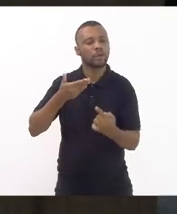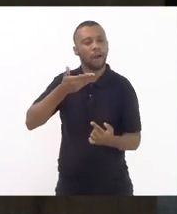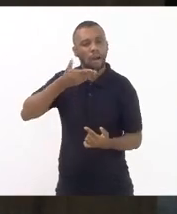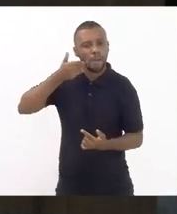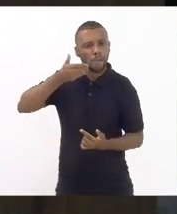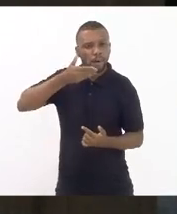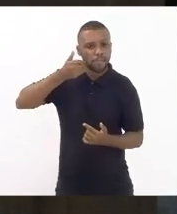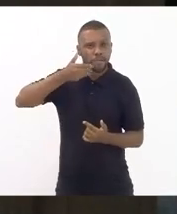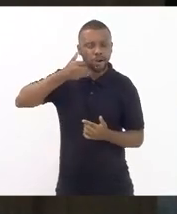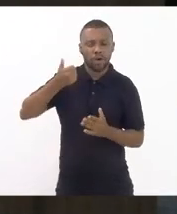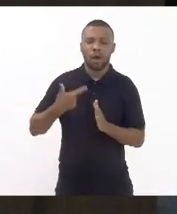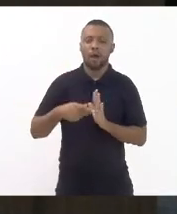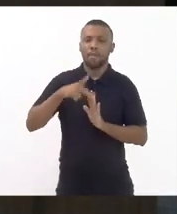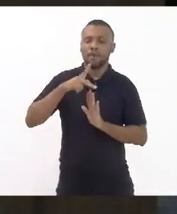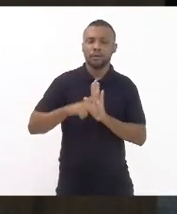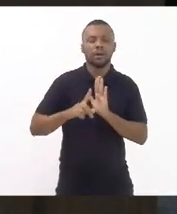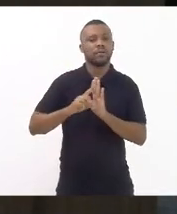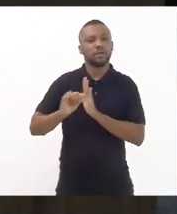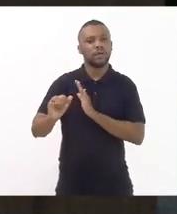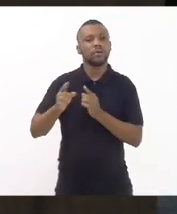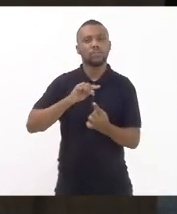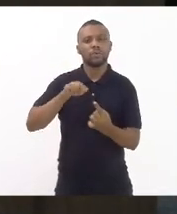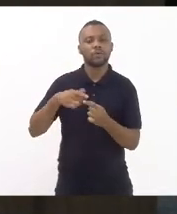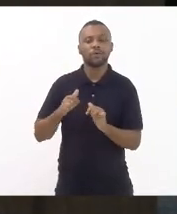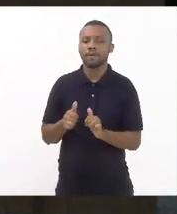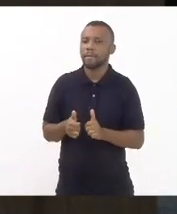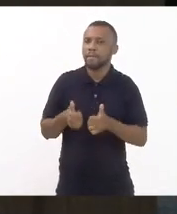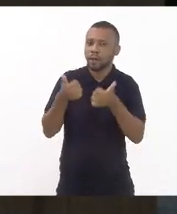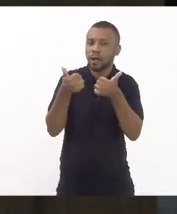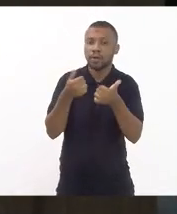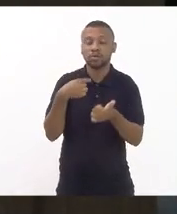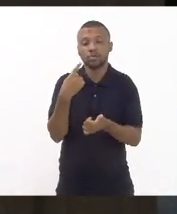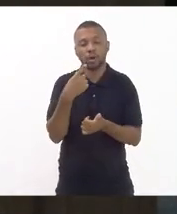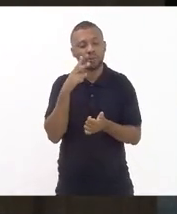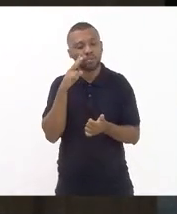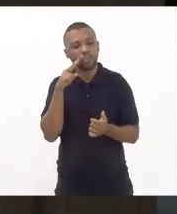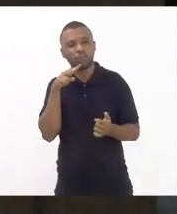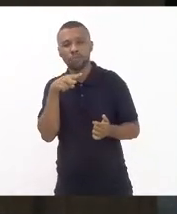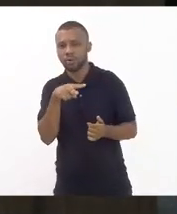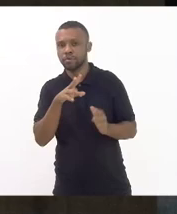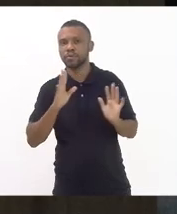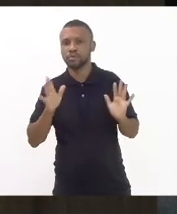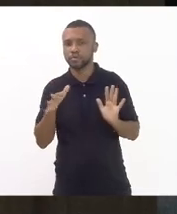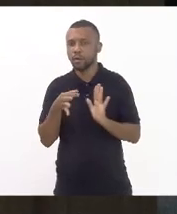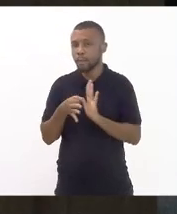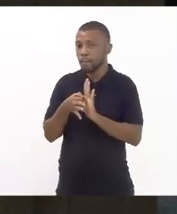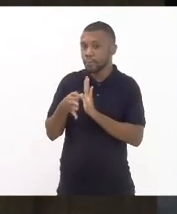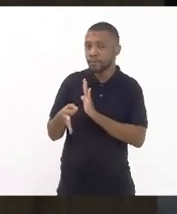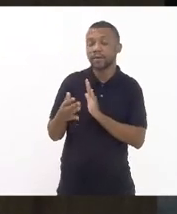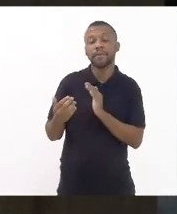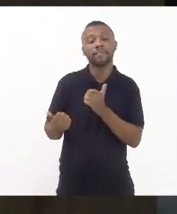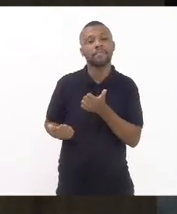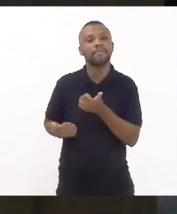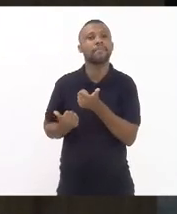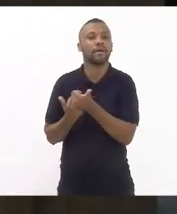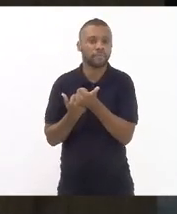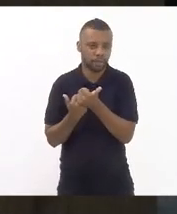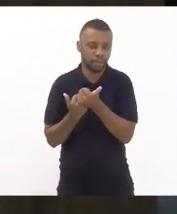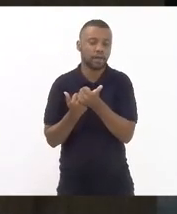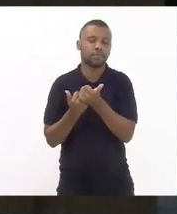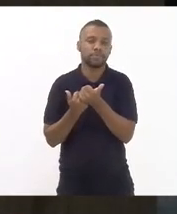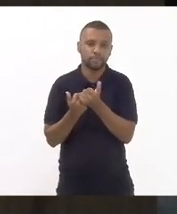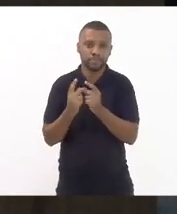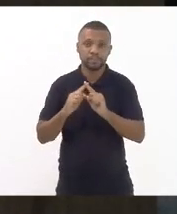projeto, buscando melhorá-lo do nosso ponto de vista. Então, eu dou parecer favorável,